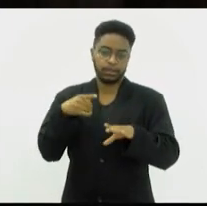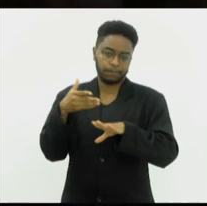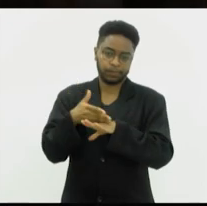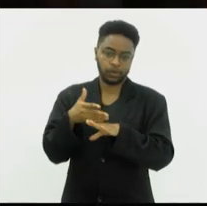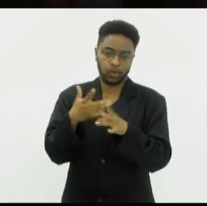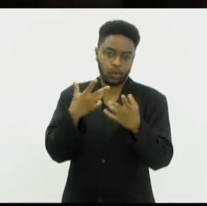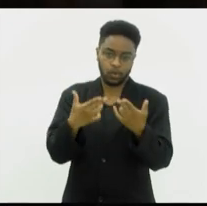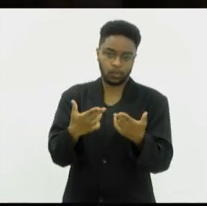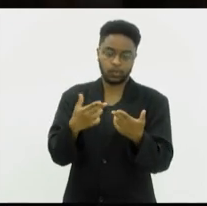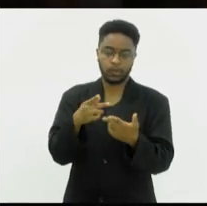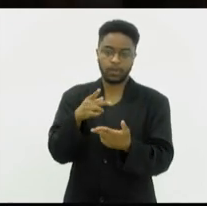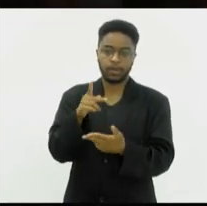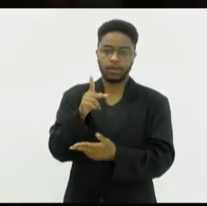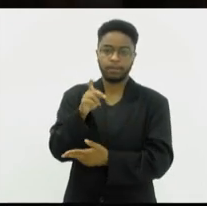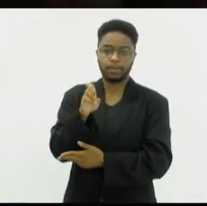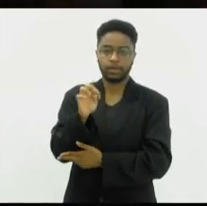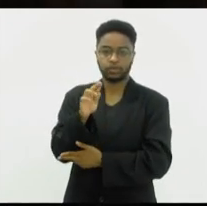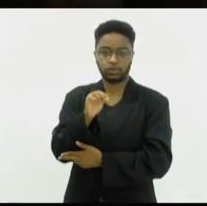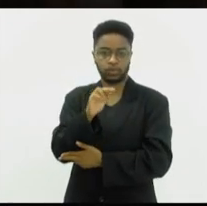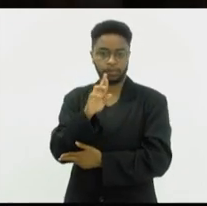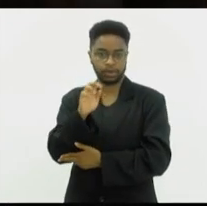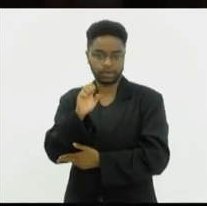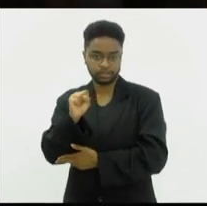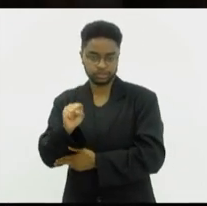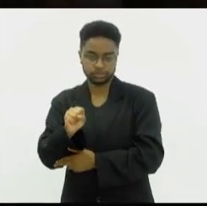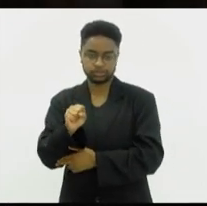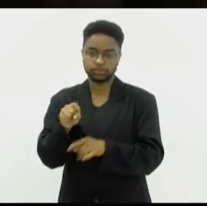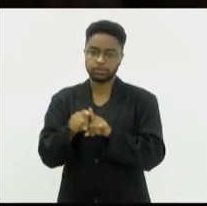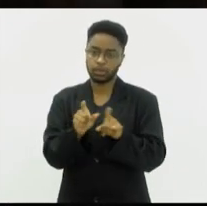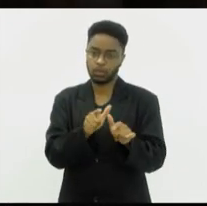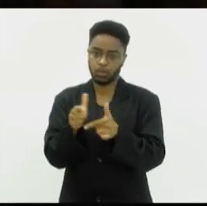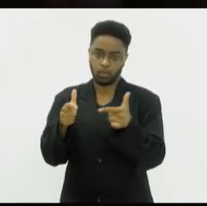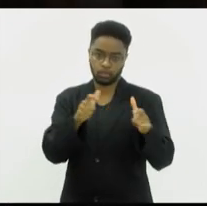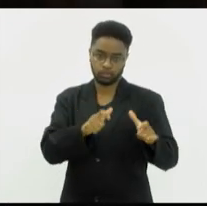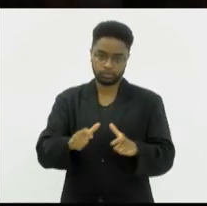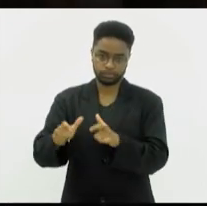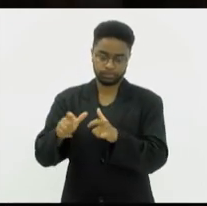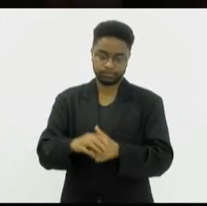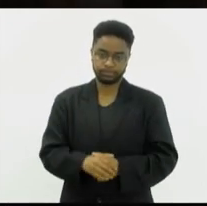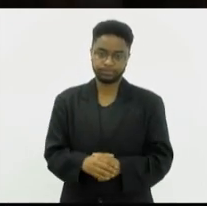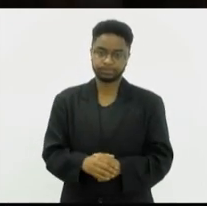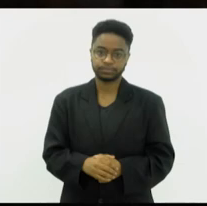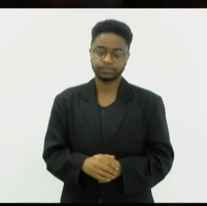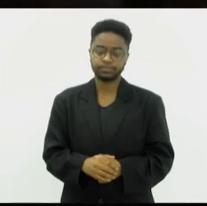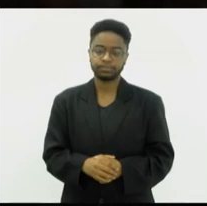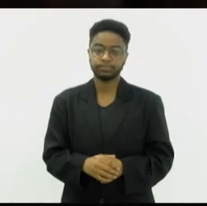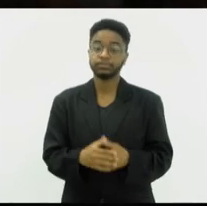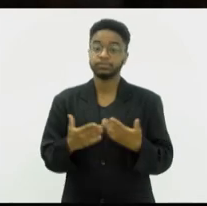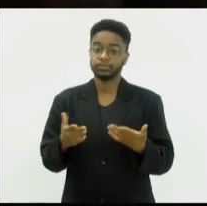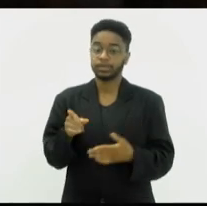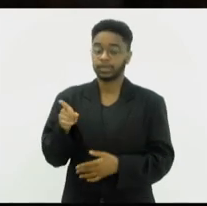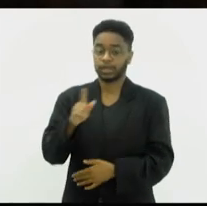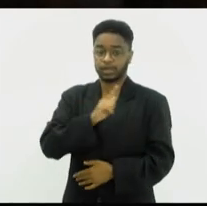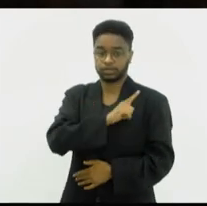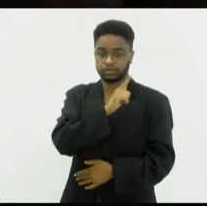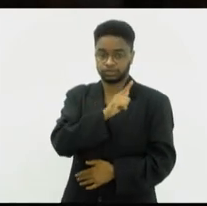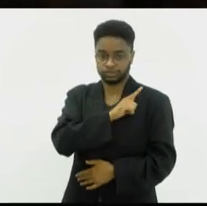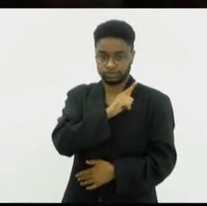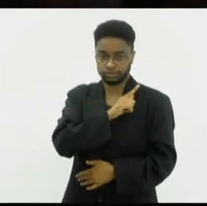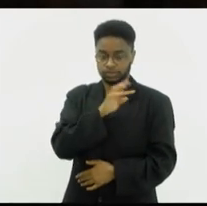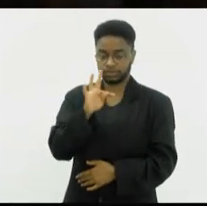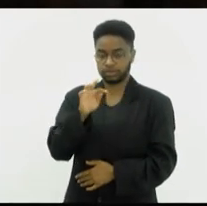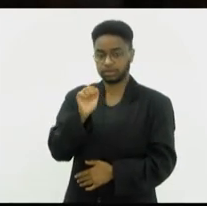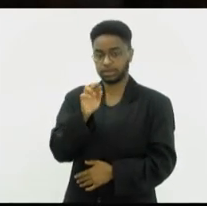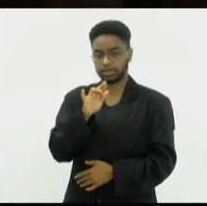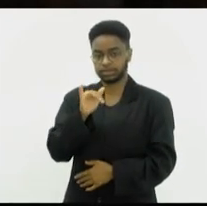outras estatais. Os executivos recebem isso. E sob a gestão da dona Tarciana,